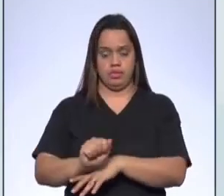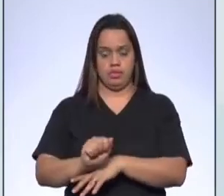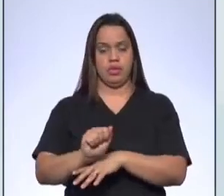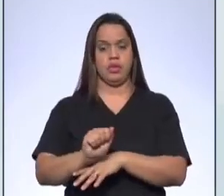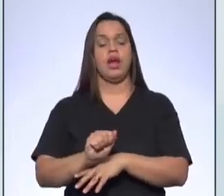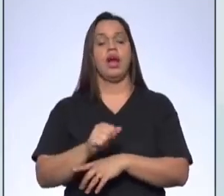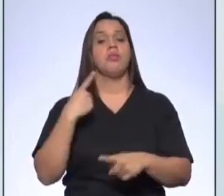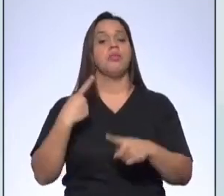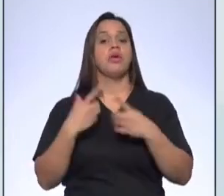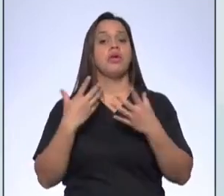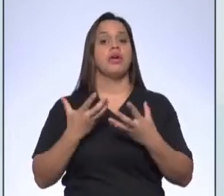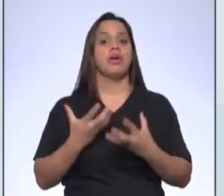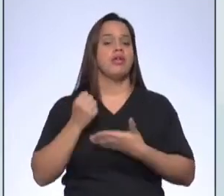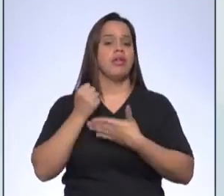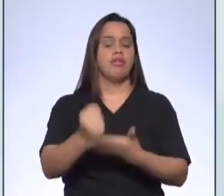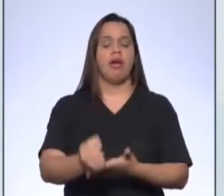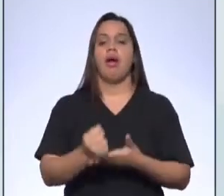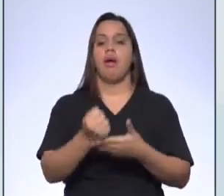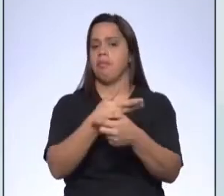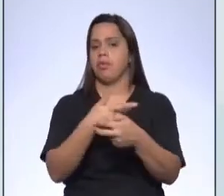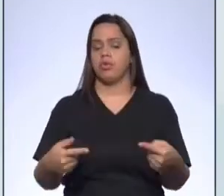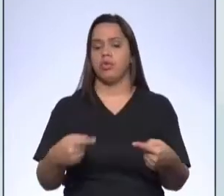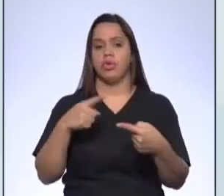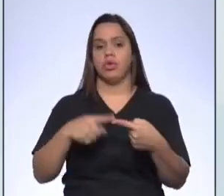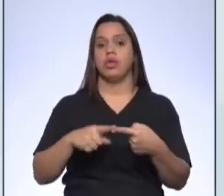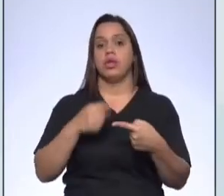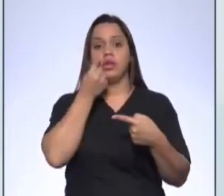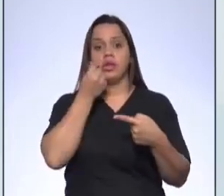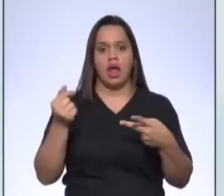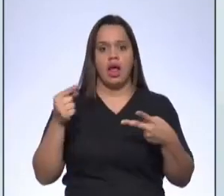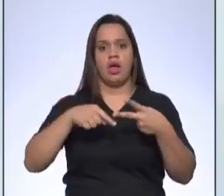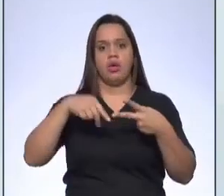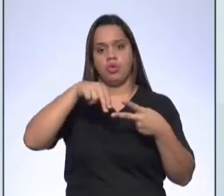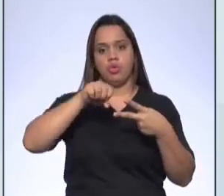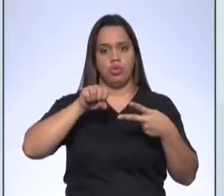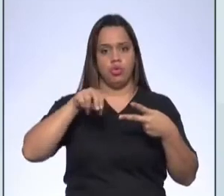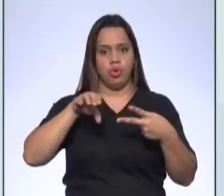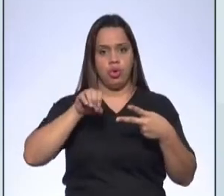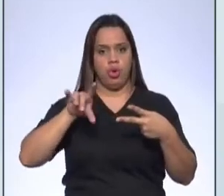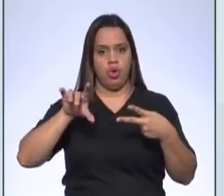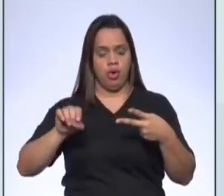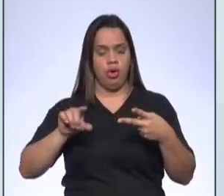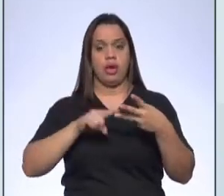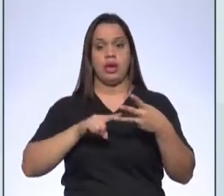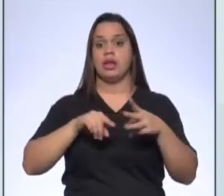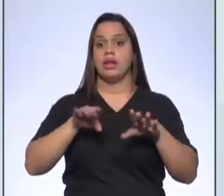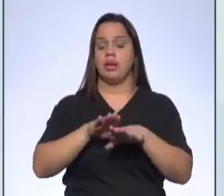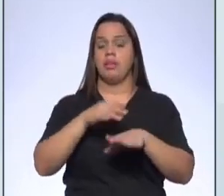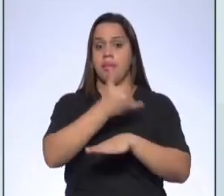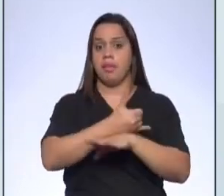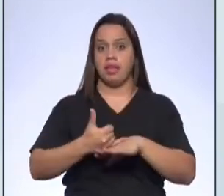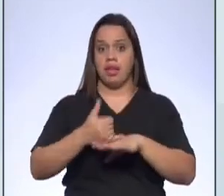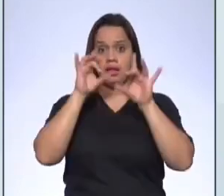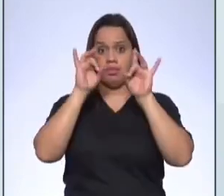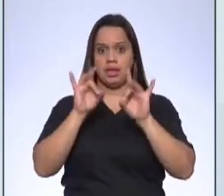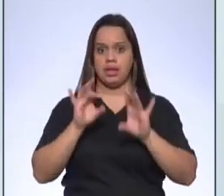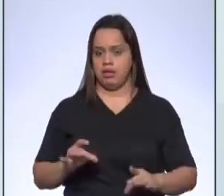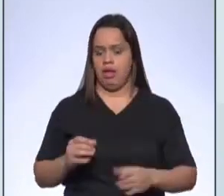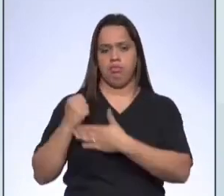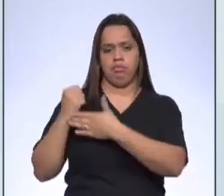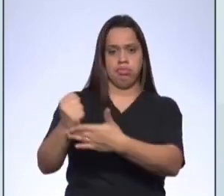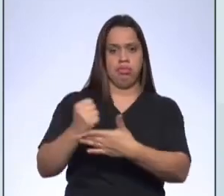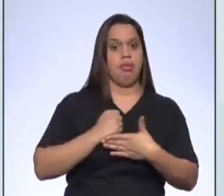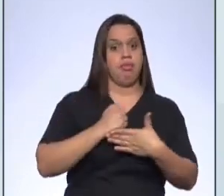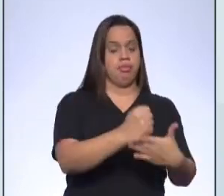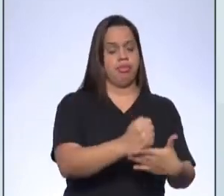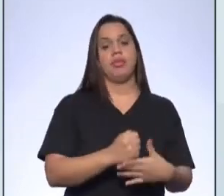os produtos como sal, nós de cola e metais preciosos de um lugar a outro. Assim